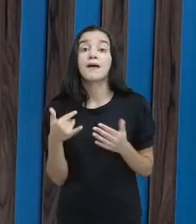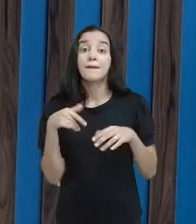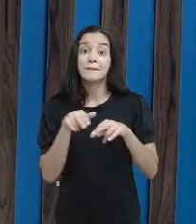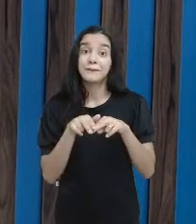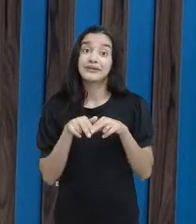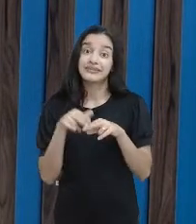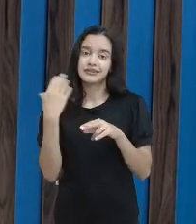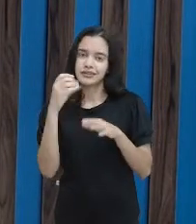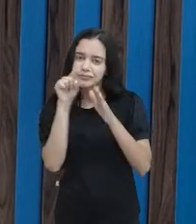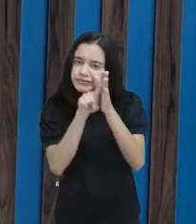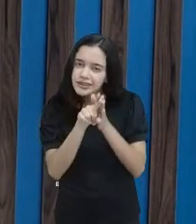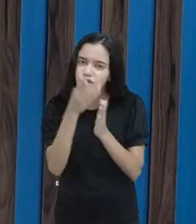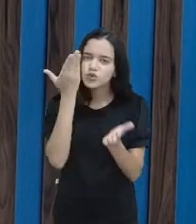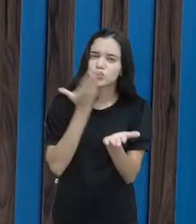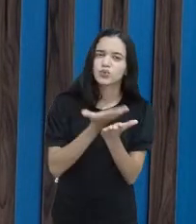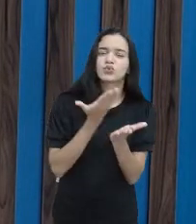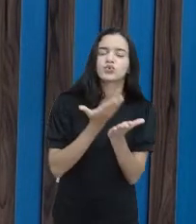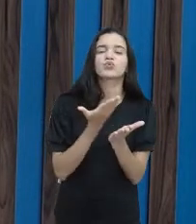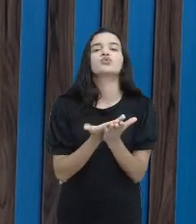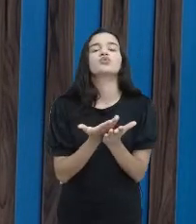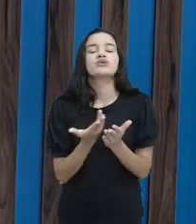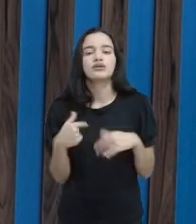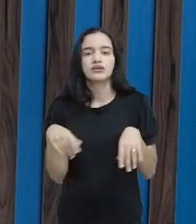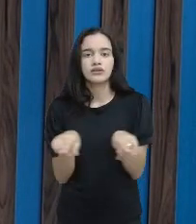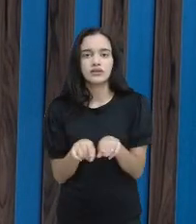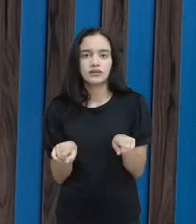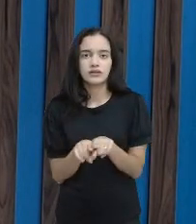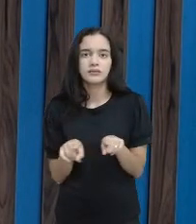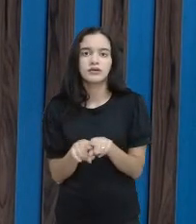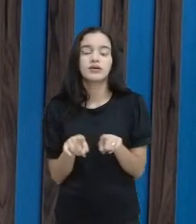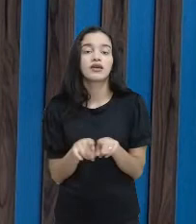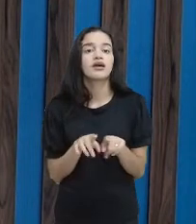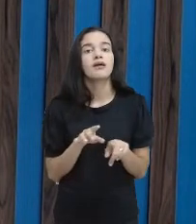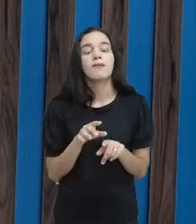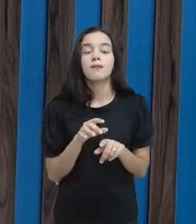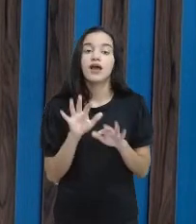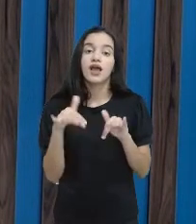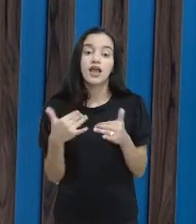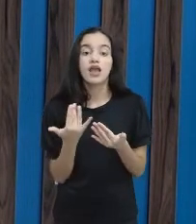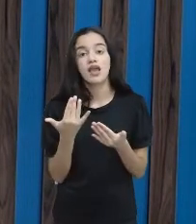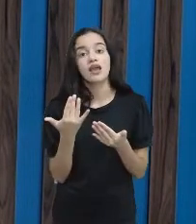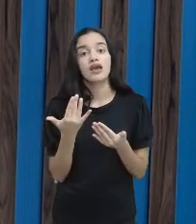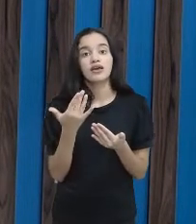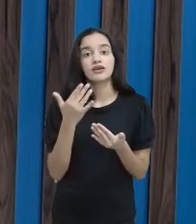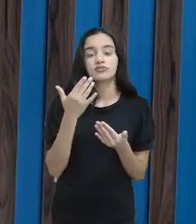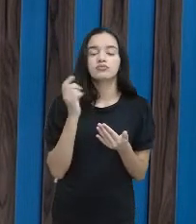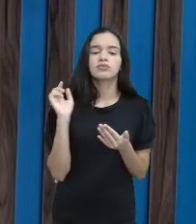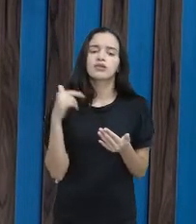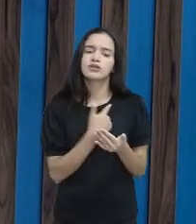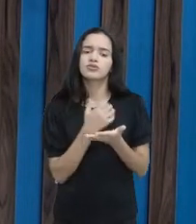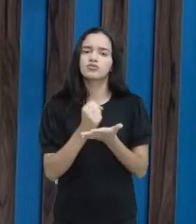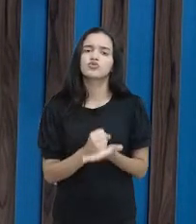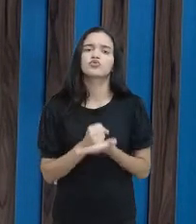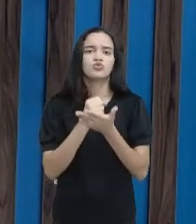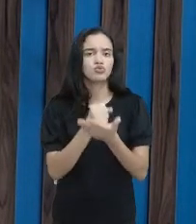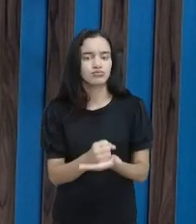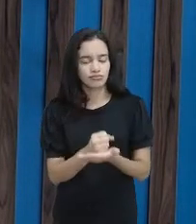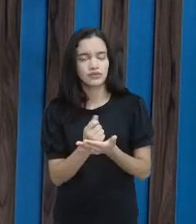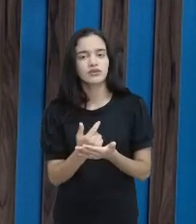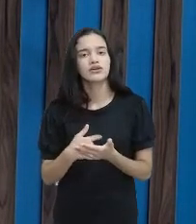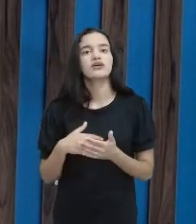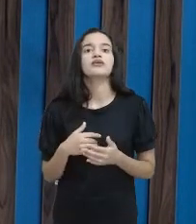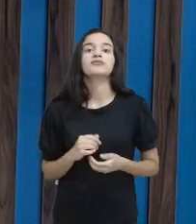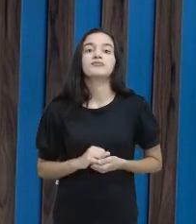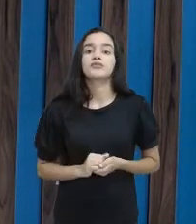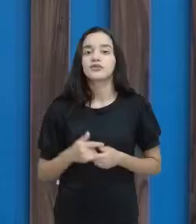ciência estuda tanto, né? E aí termina colocando esses elementos para nos auxiliar em alguma coisa no nosso